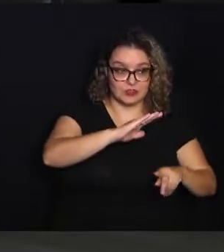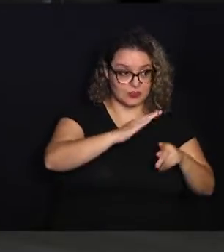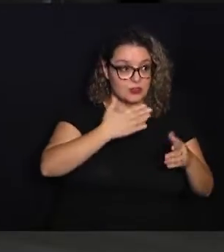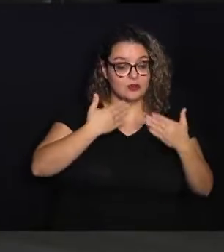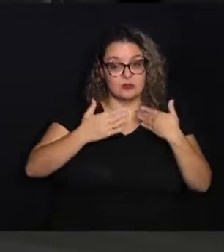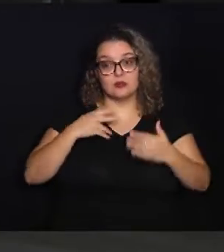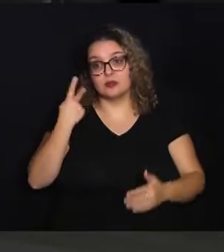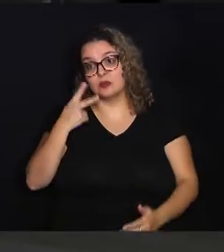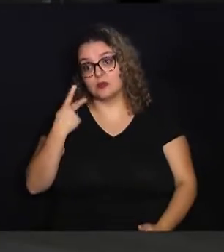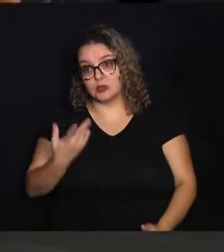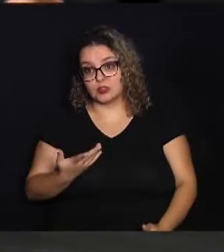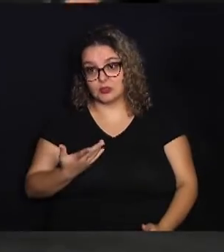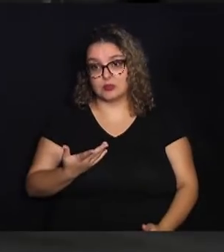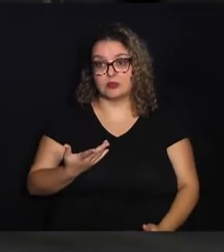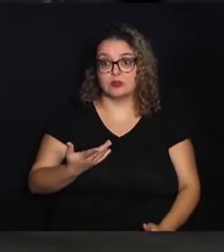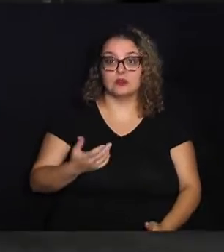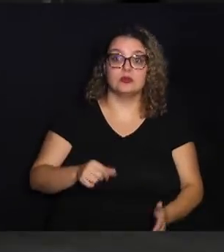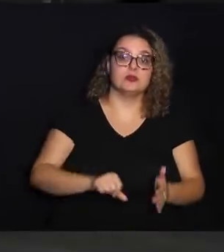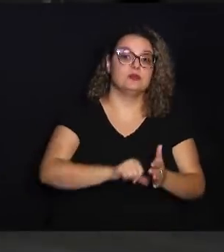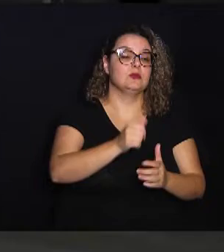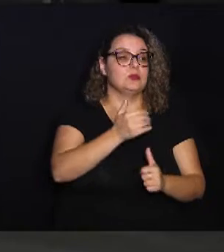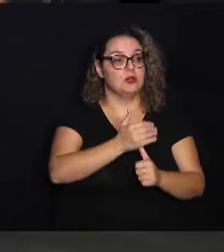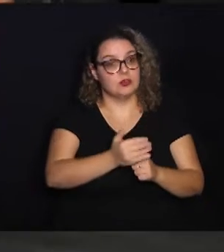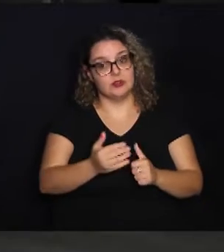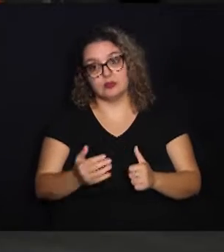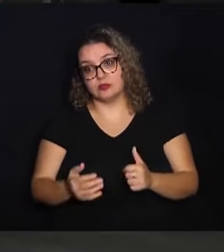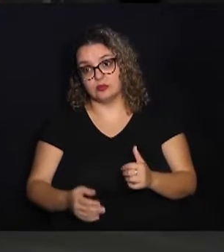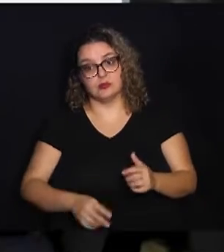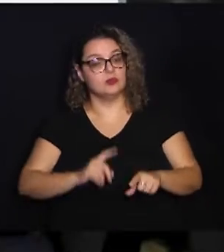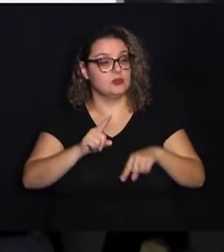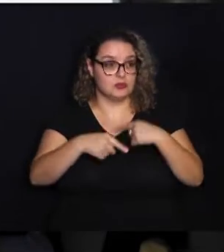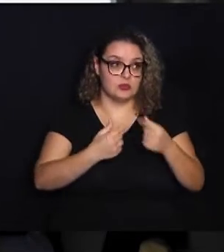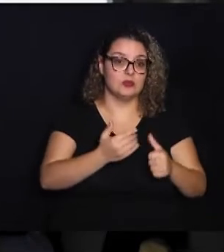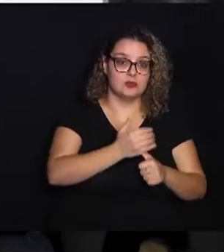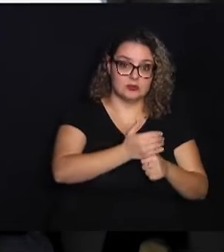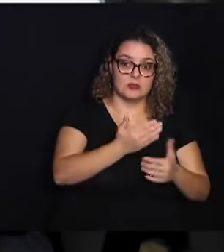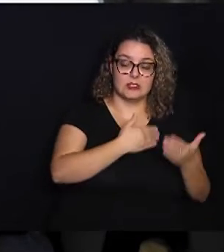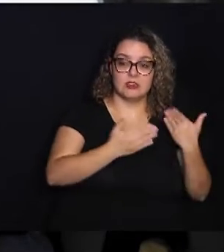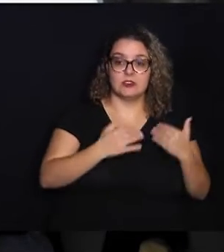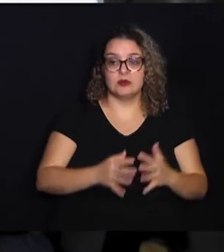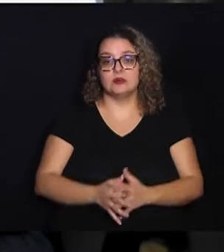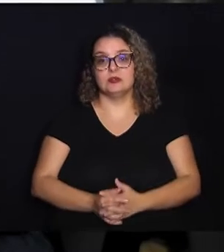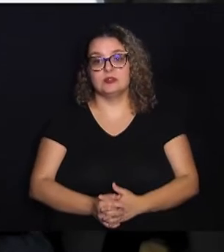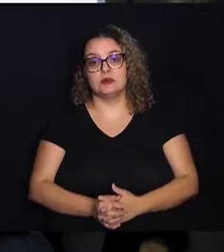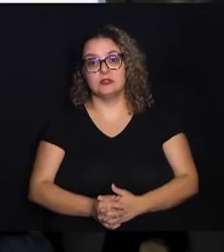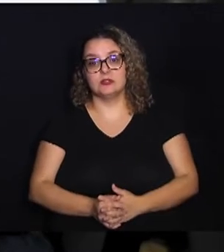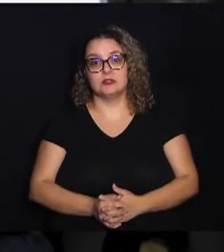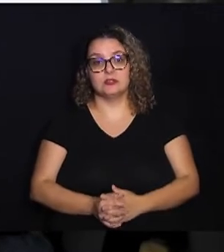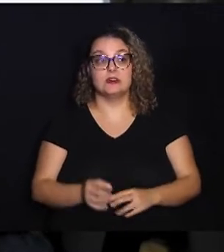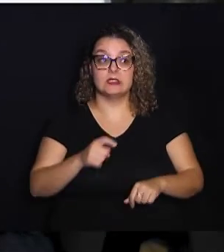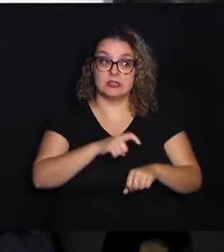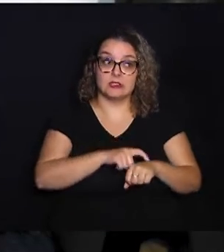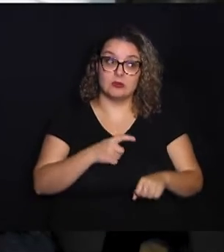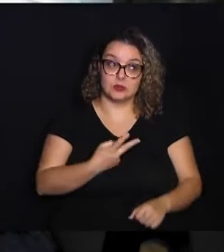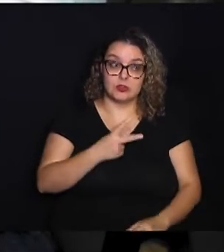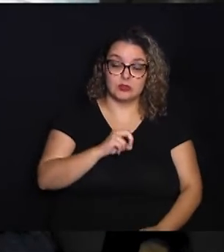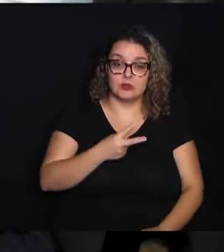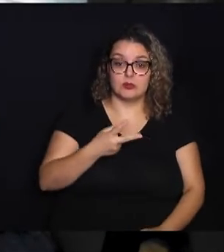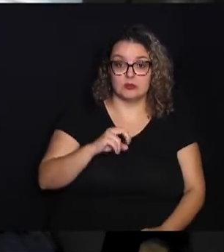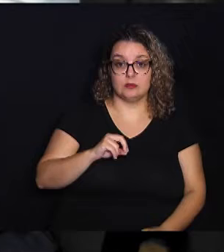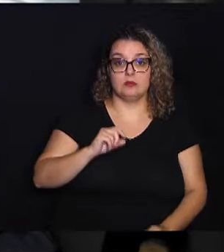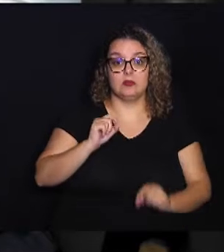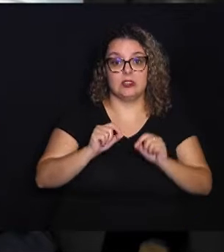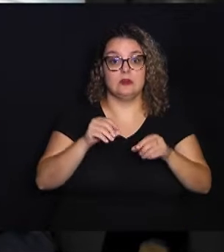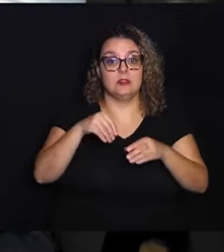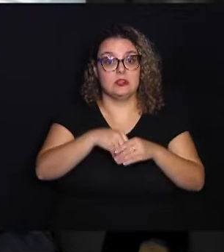com vereadores de primeiro mandato, de outros, né? E aí, aquele momento de 2020, para quem já